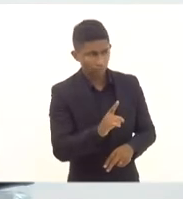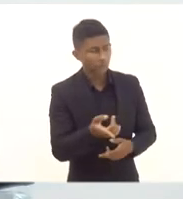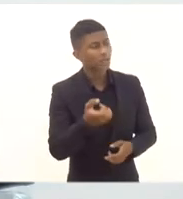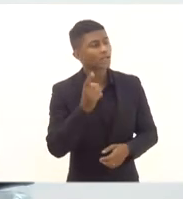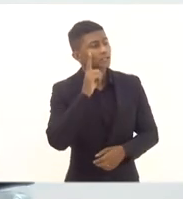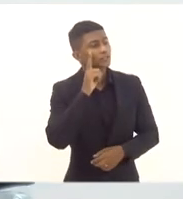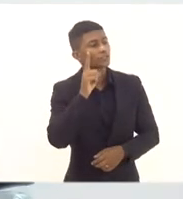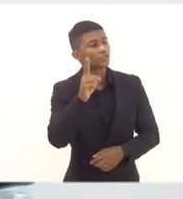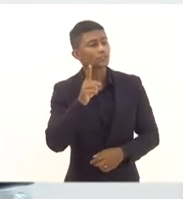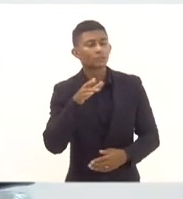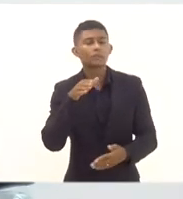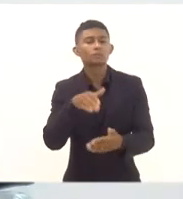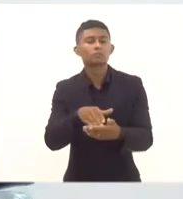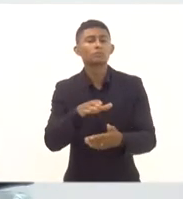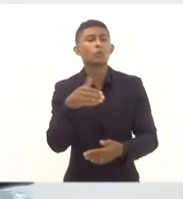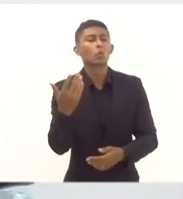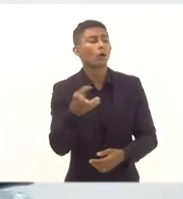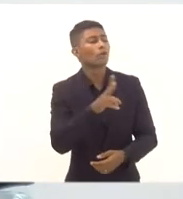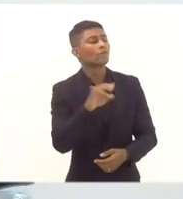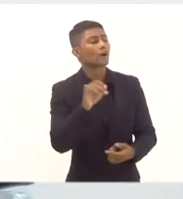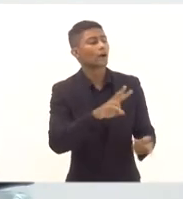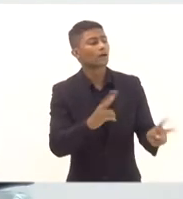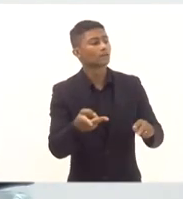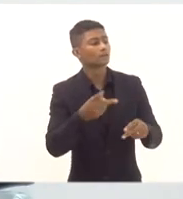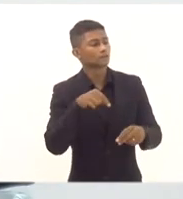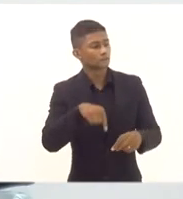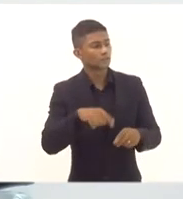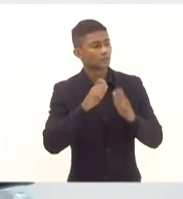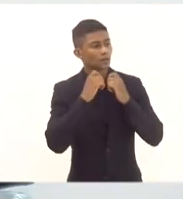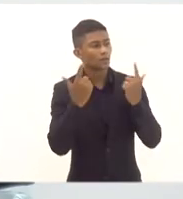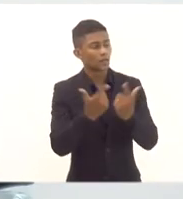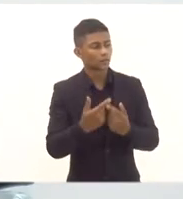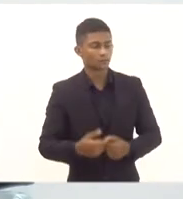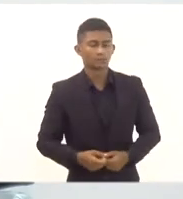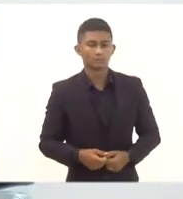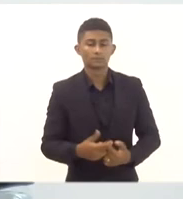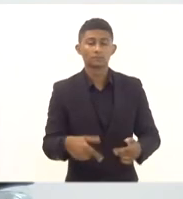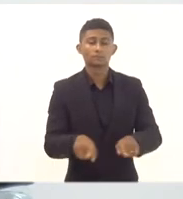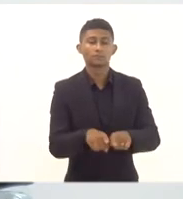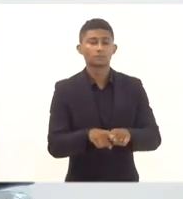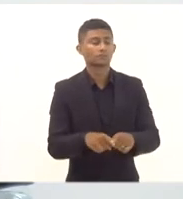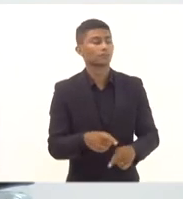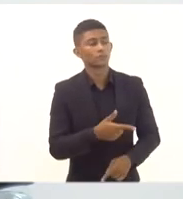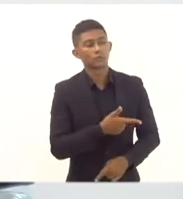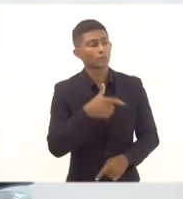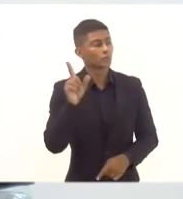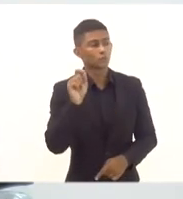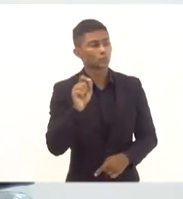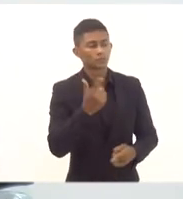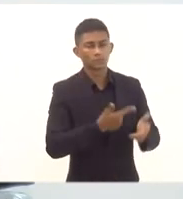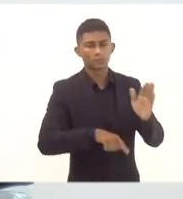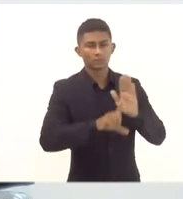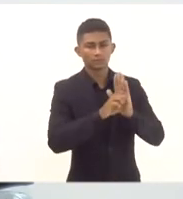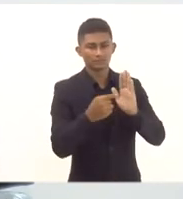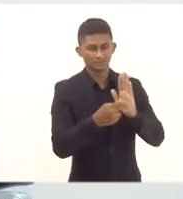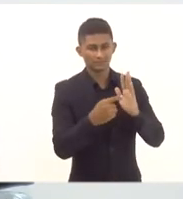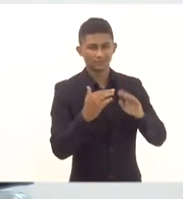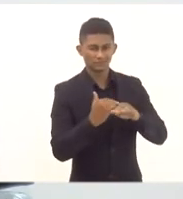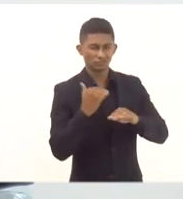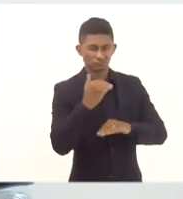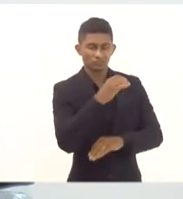o enviará e uma outra coisa assim o senhor secretário a lei do supera também